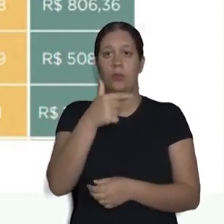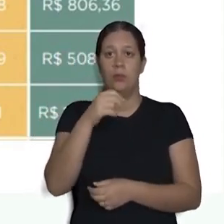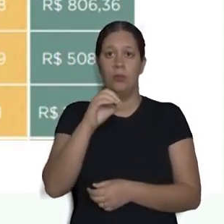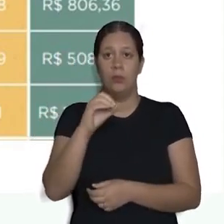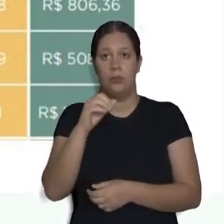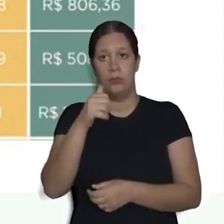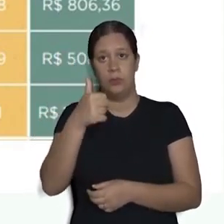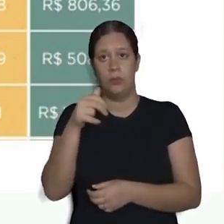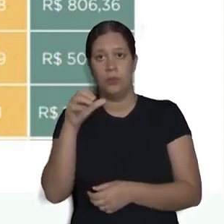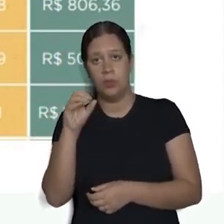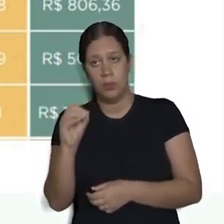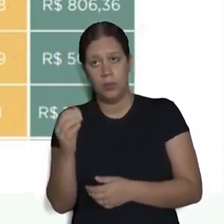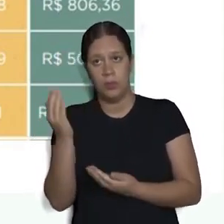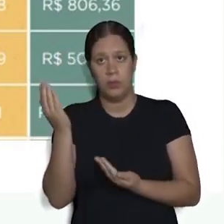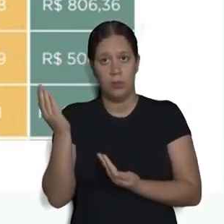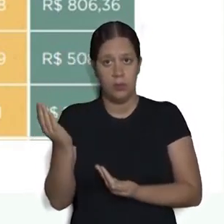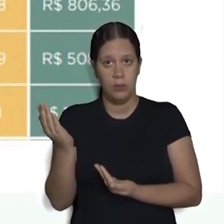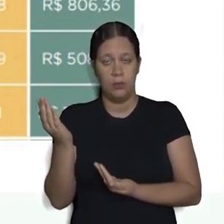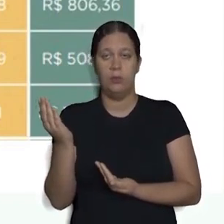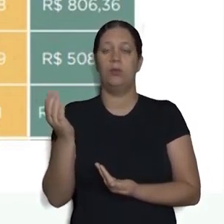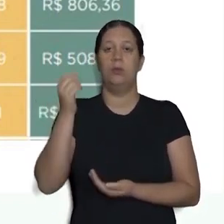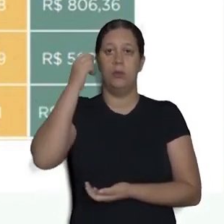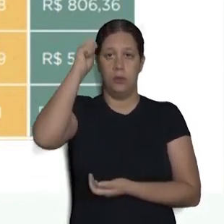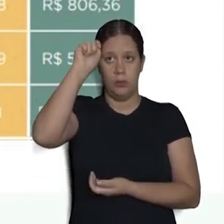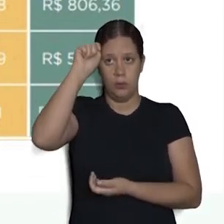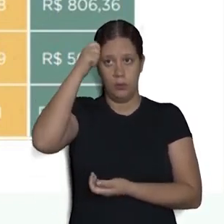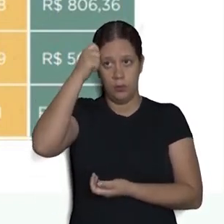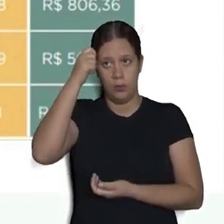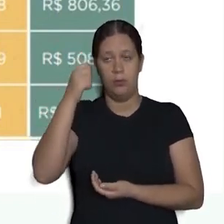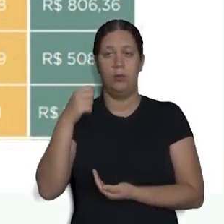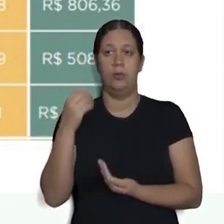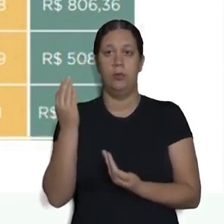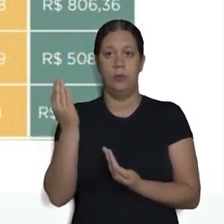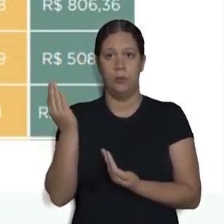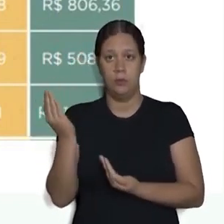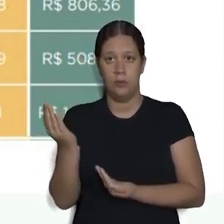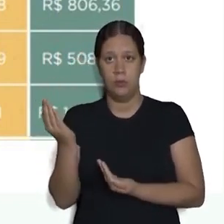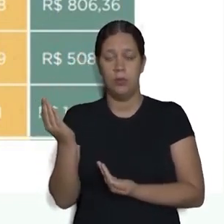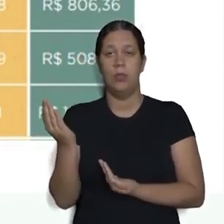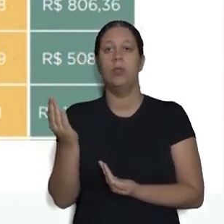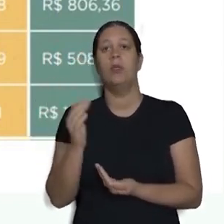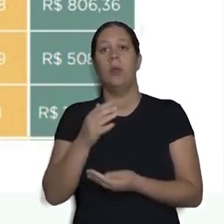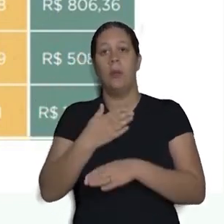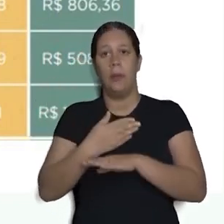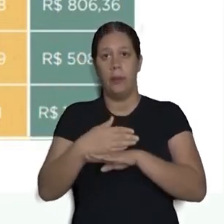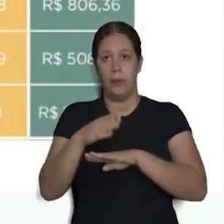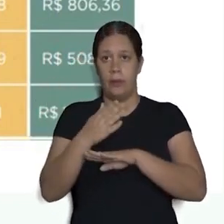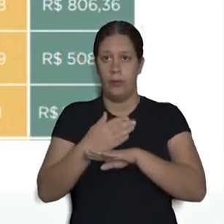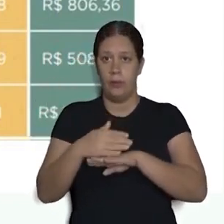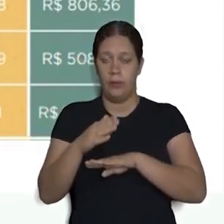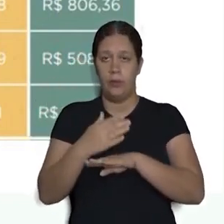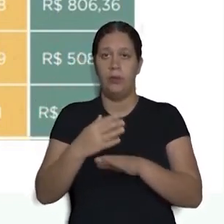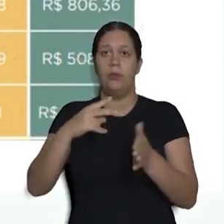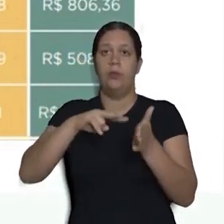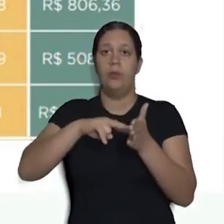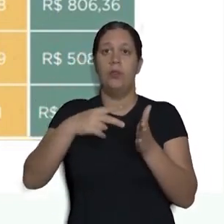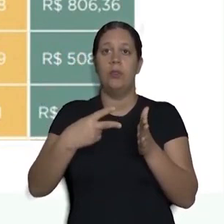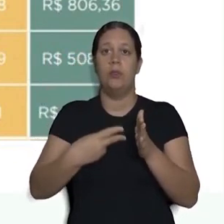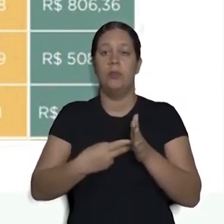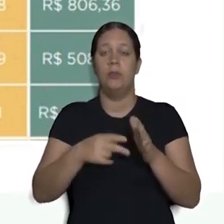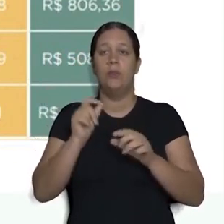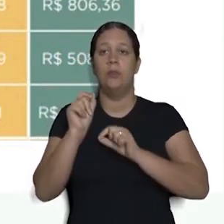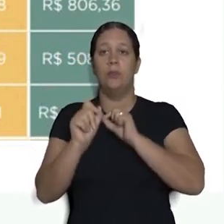2010, 0,679 para negros e 0,777 para brancos. Isso significa o